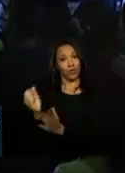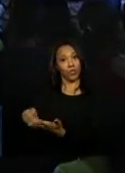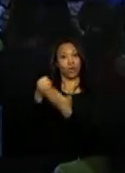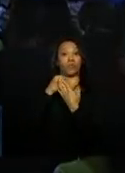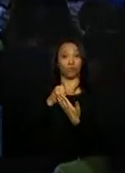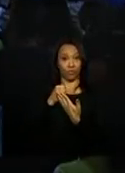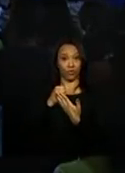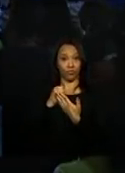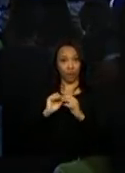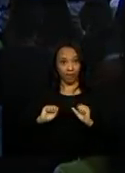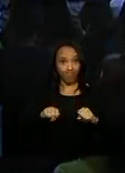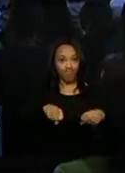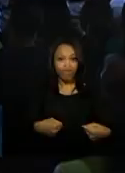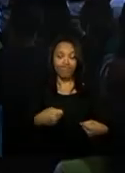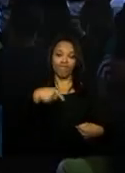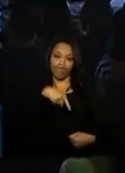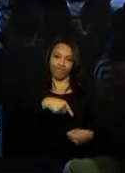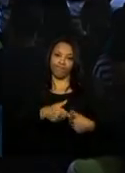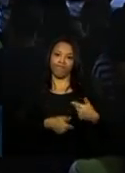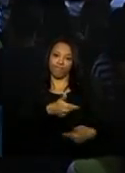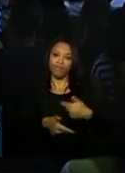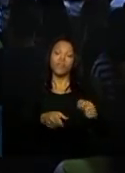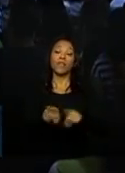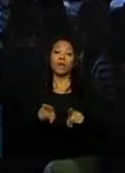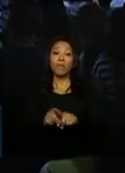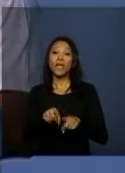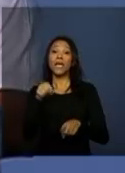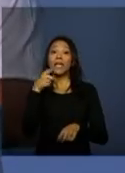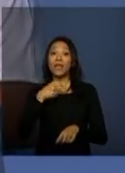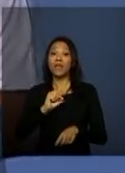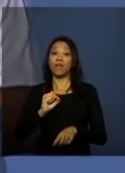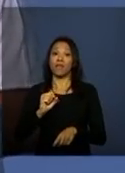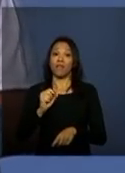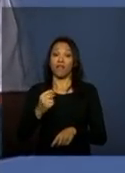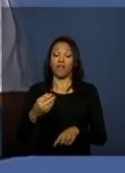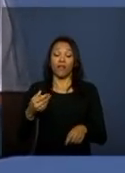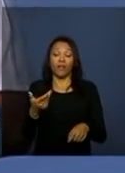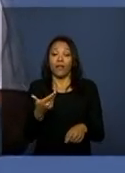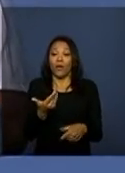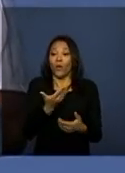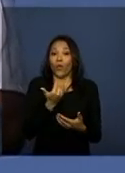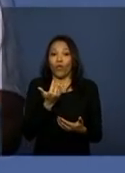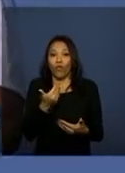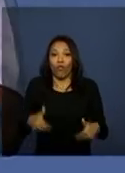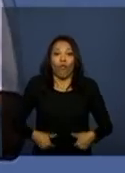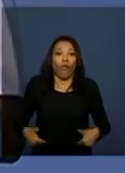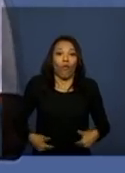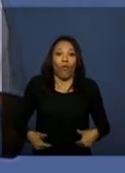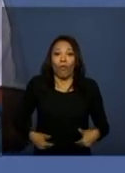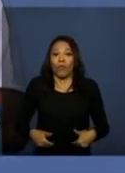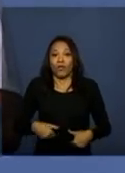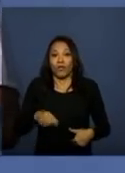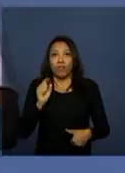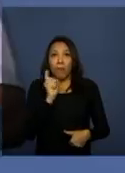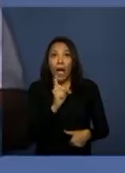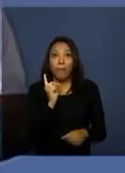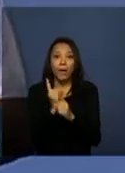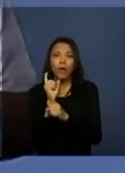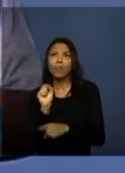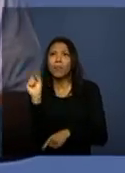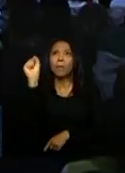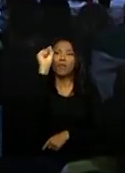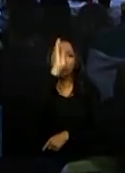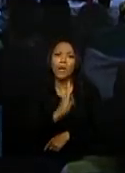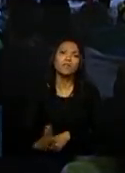ajuda, né? Precisamos também que essa população que está no mapa da fome, né, saia, né, ou principalmente